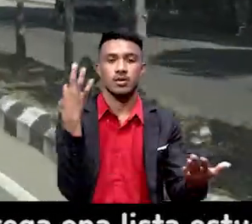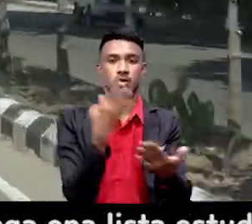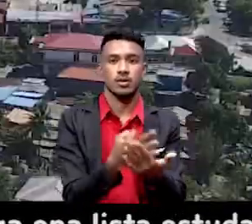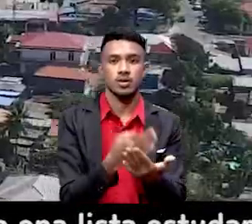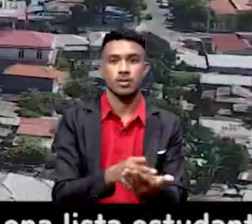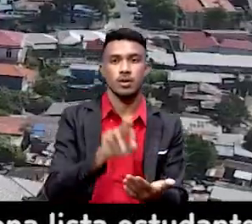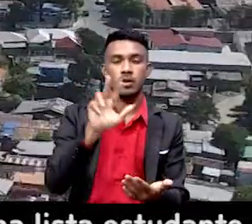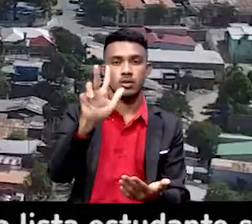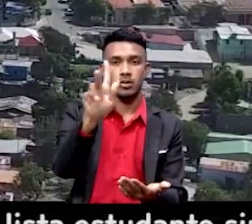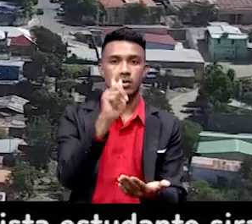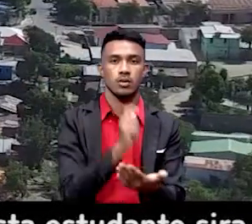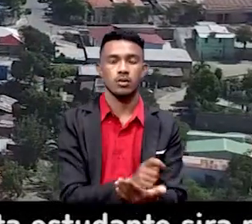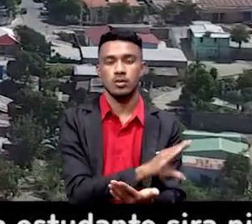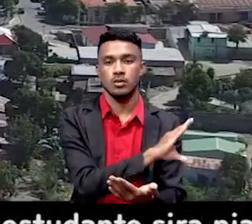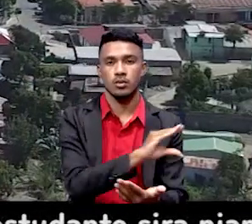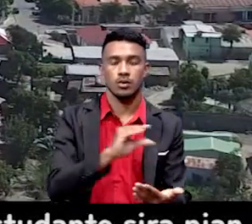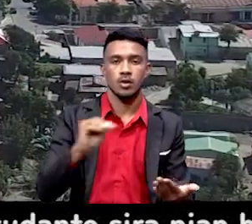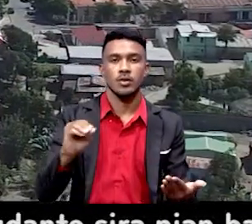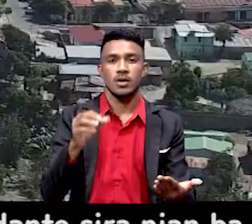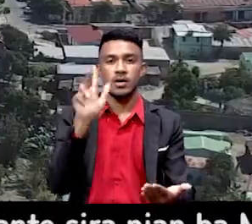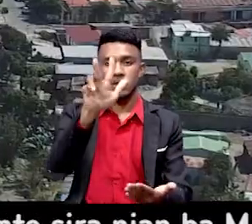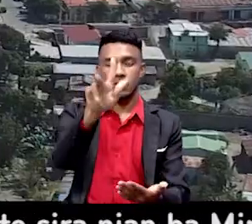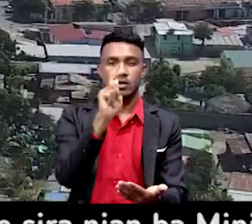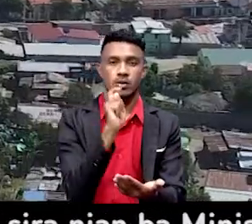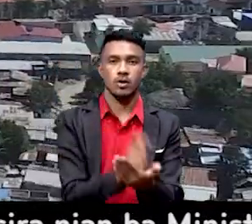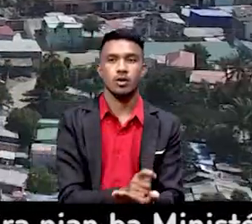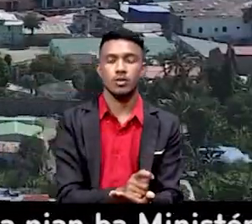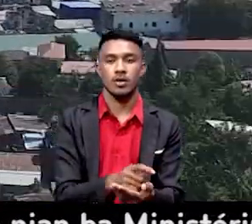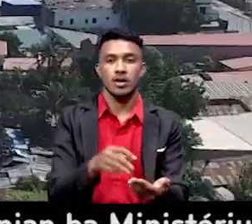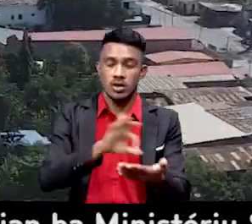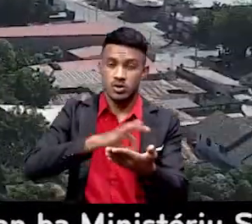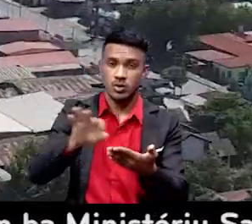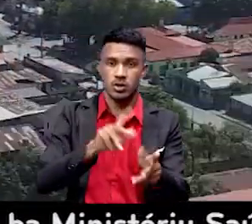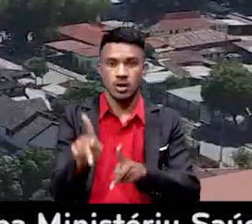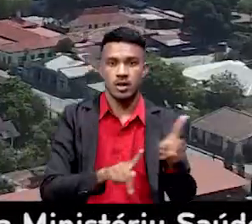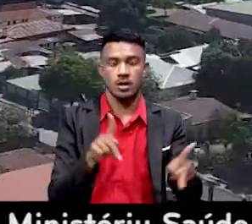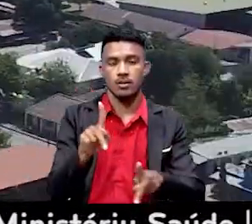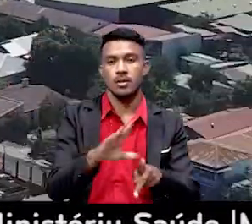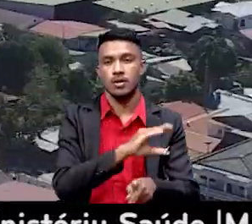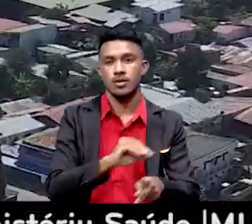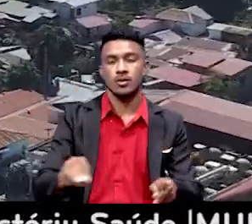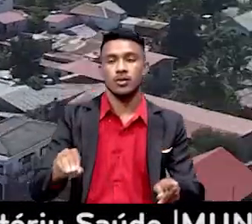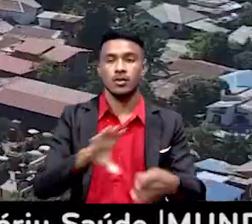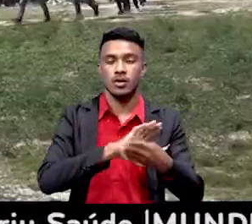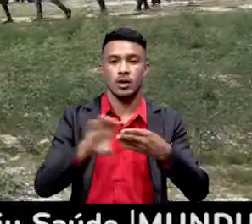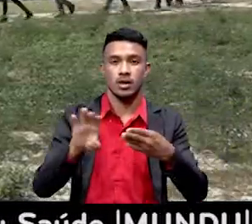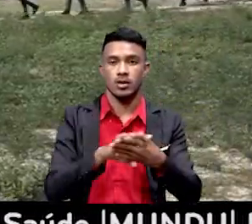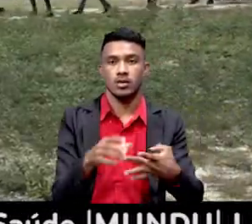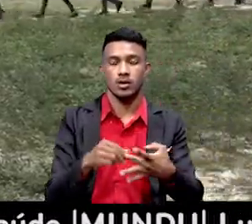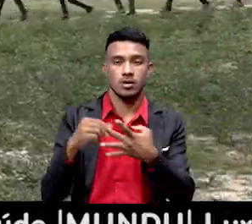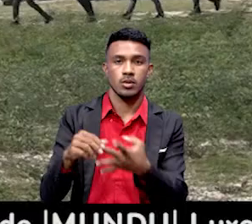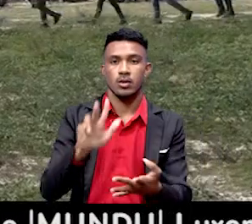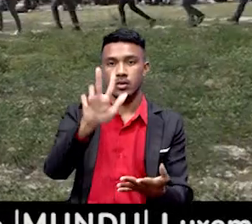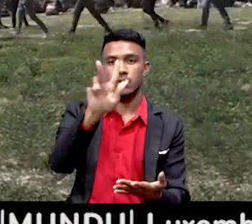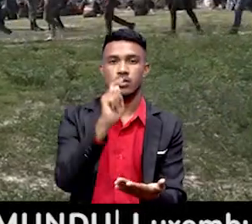tolu resin. Nunemos tocon tolu para censo população, estabelece sistema ID único, tocon tolu,